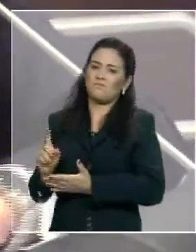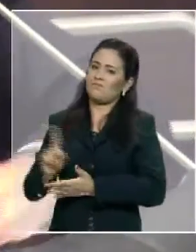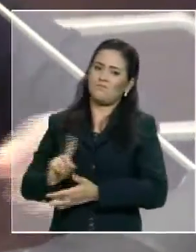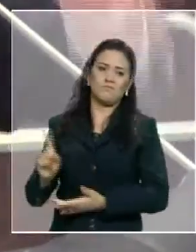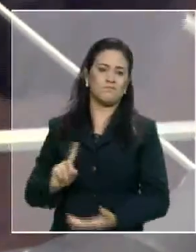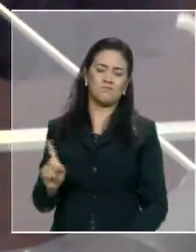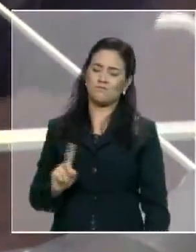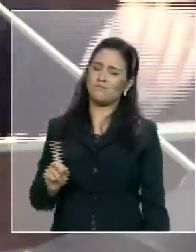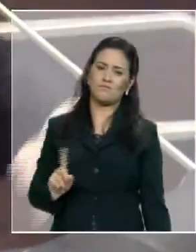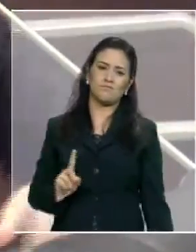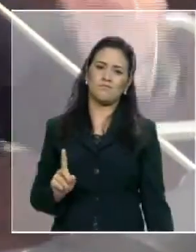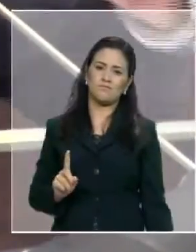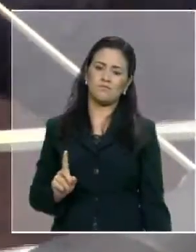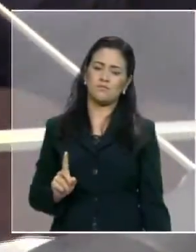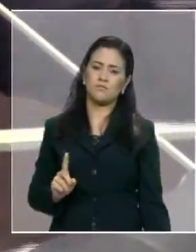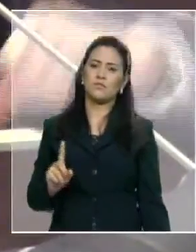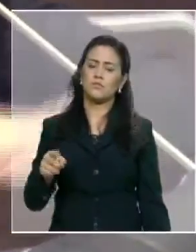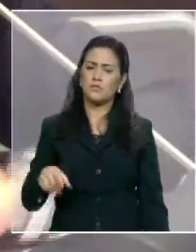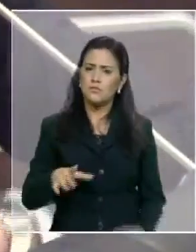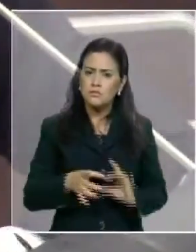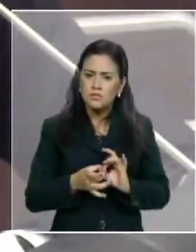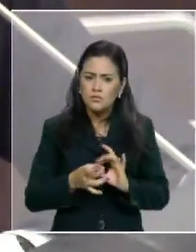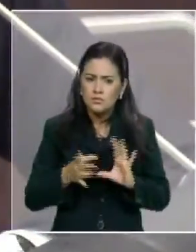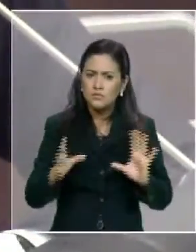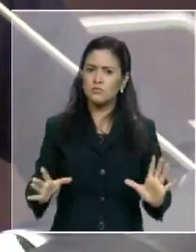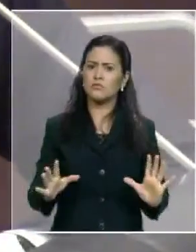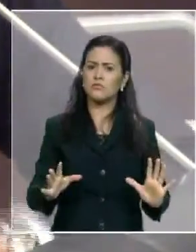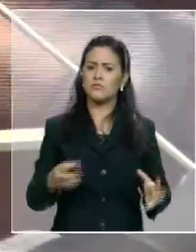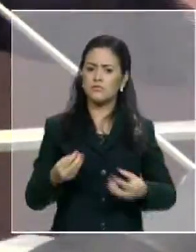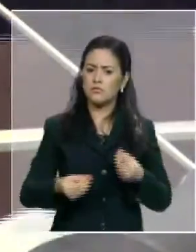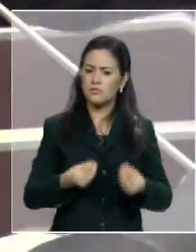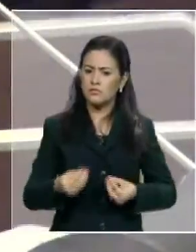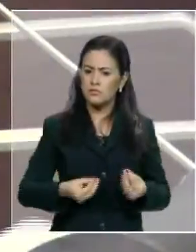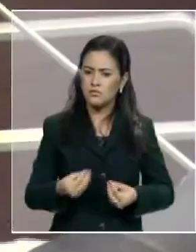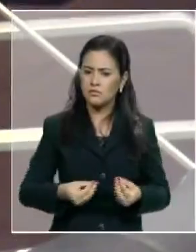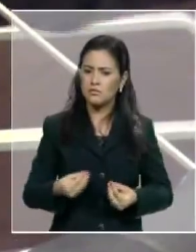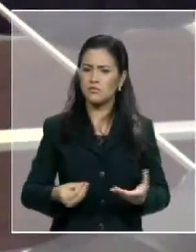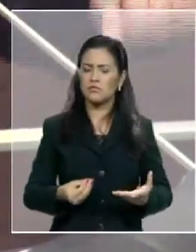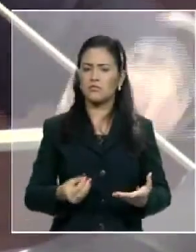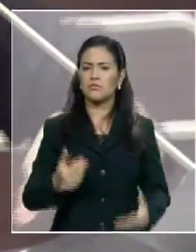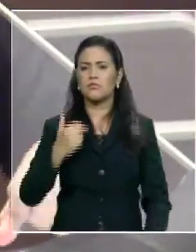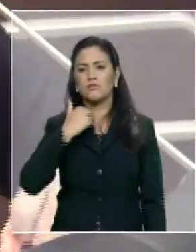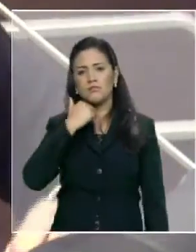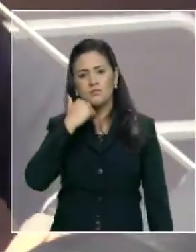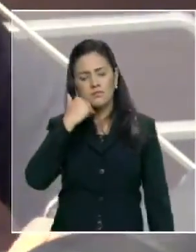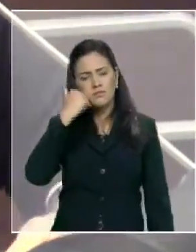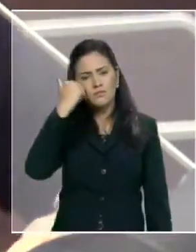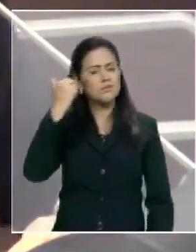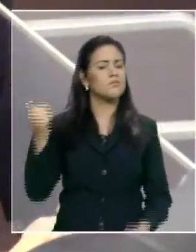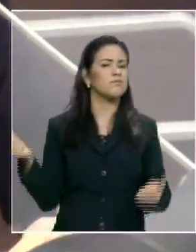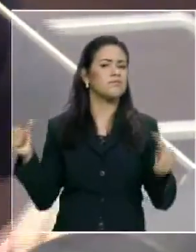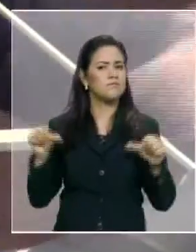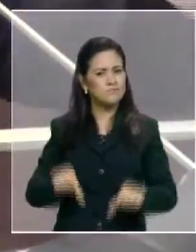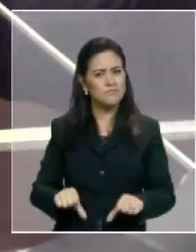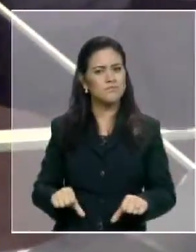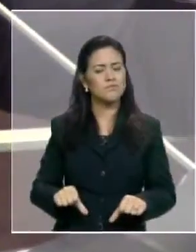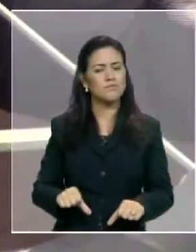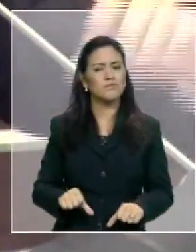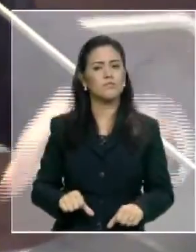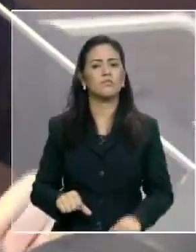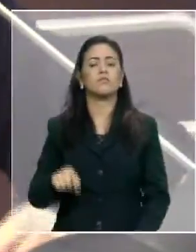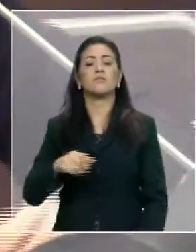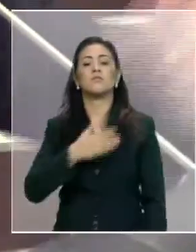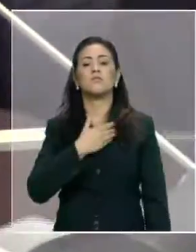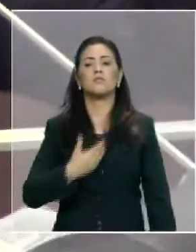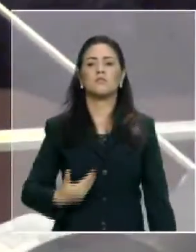governo democrático, que governo republicano é esse? E mais vergonha ainda vai ser quando este